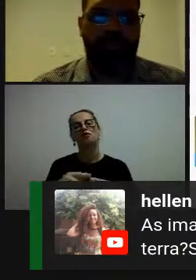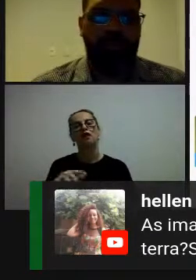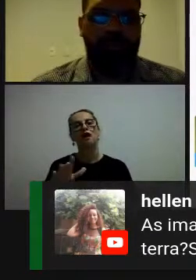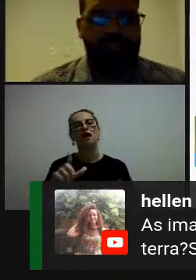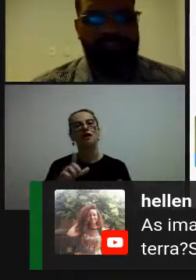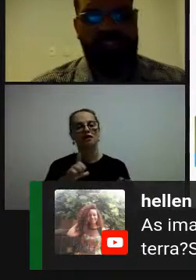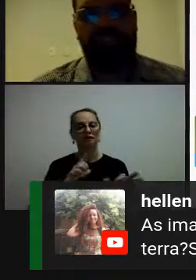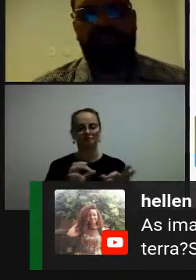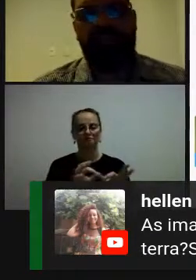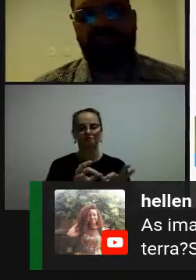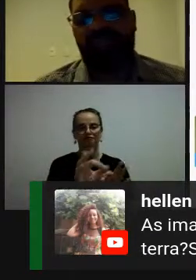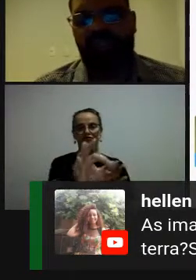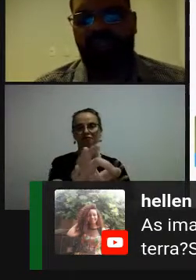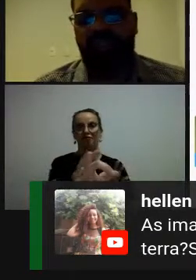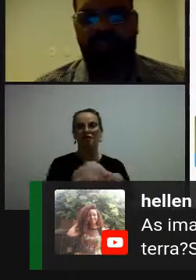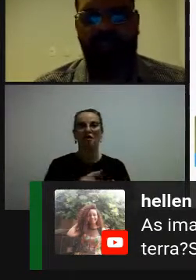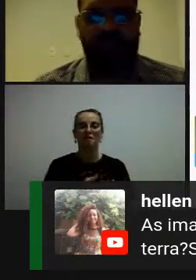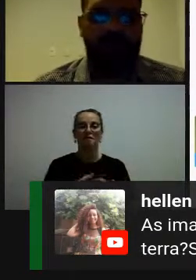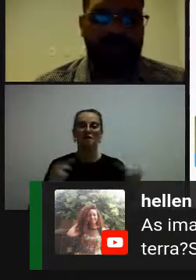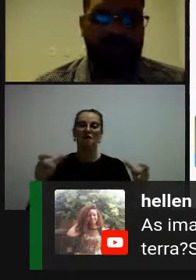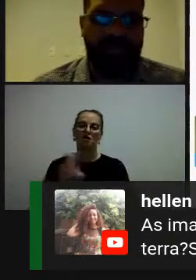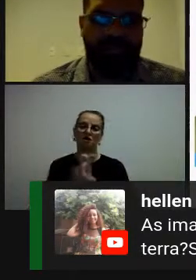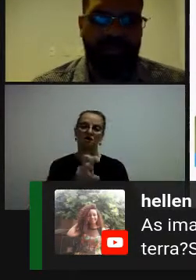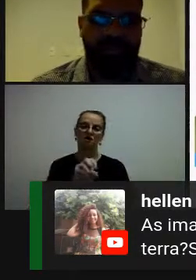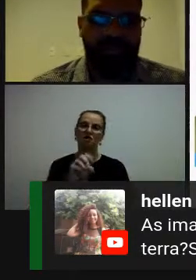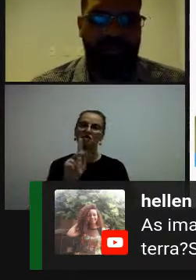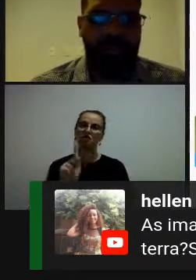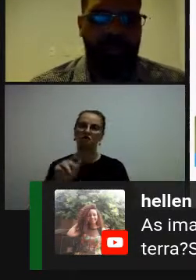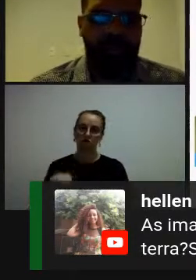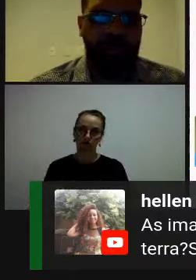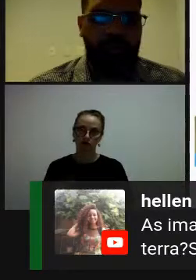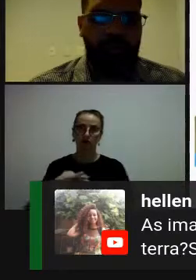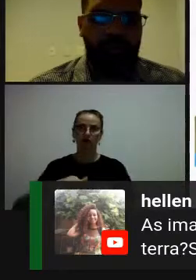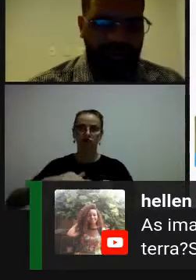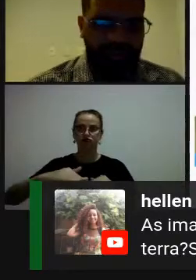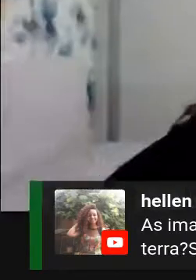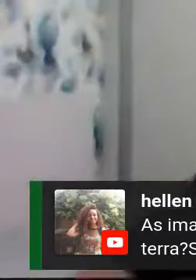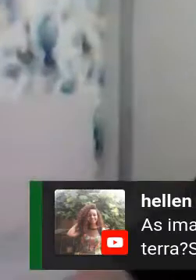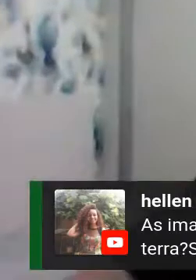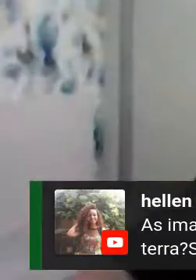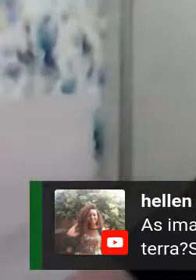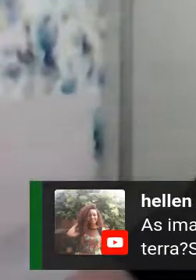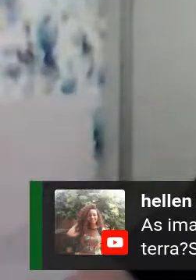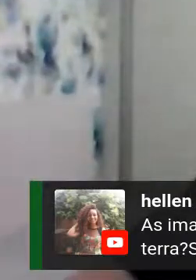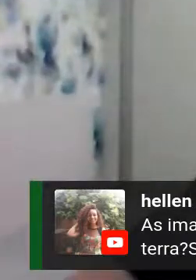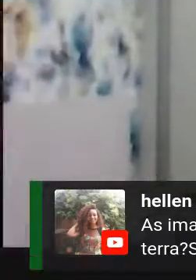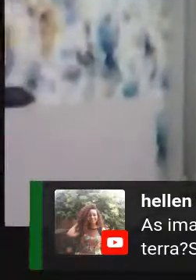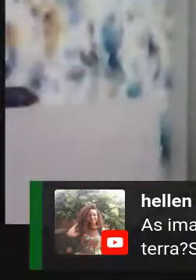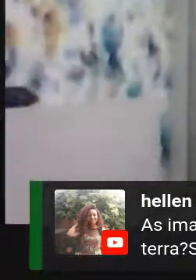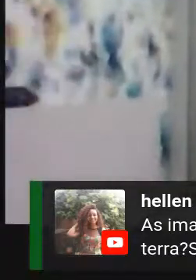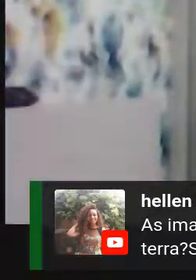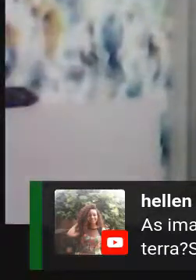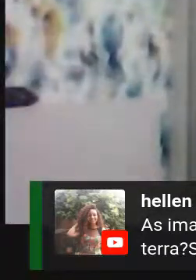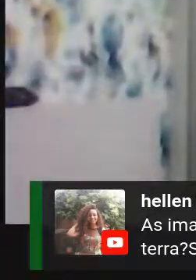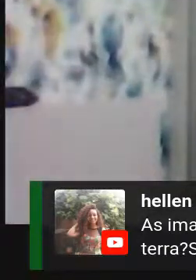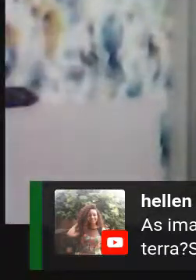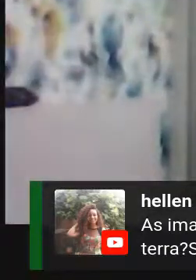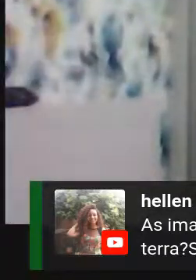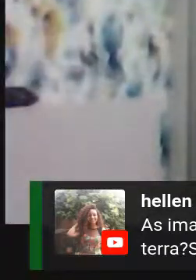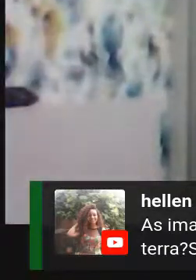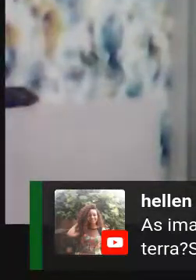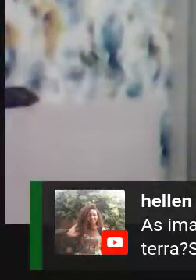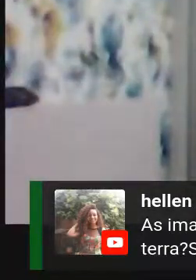quilômetros, você já deve levar em consideração a curvatura da Terra. Imagens de satélite também